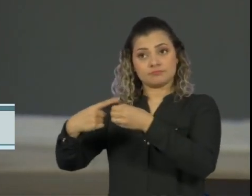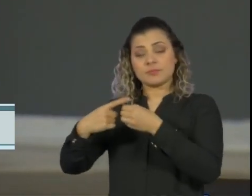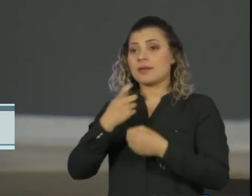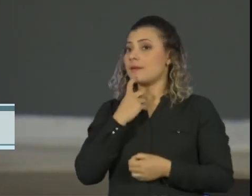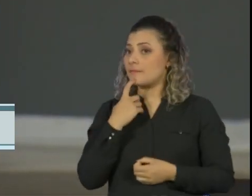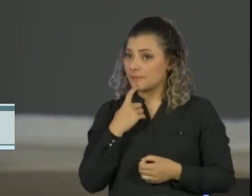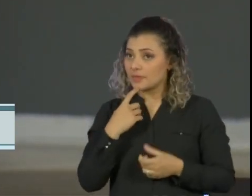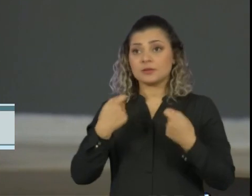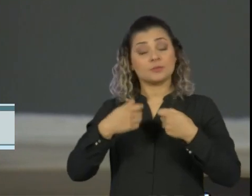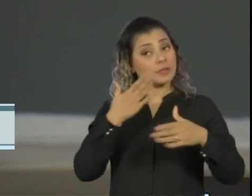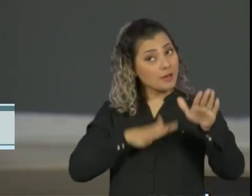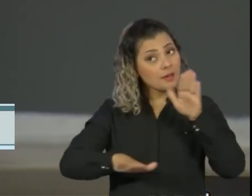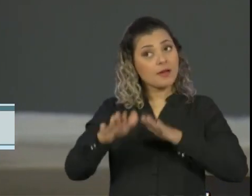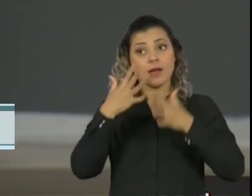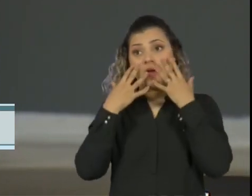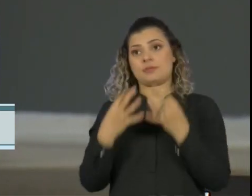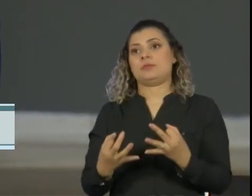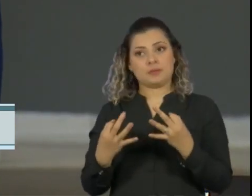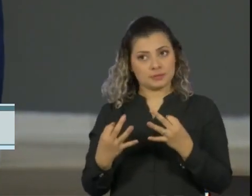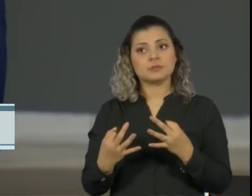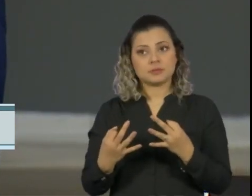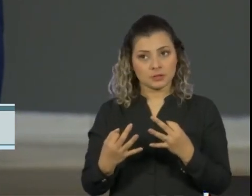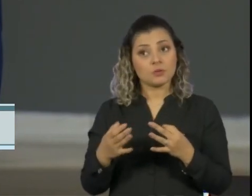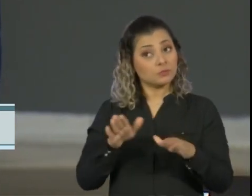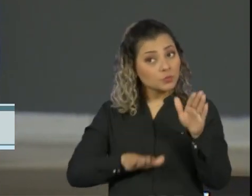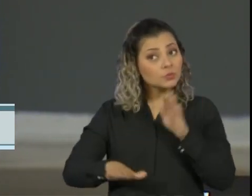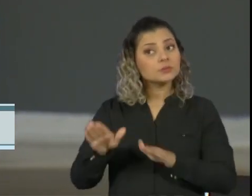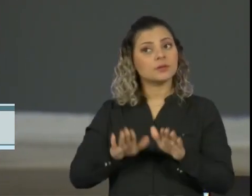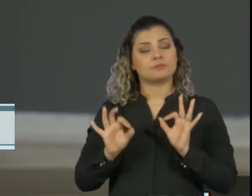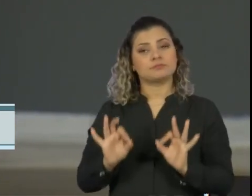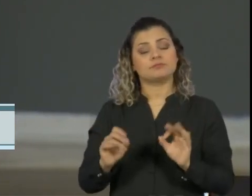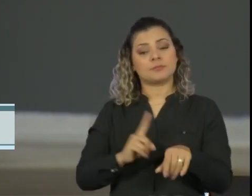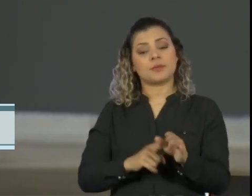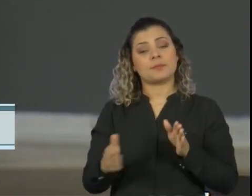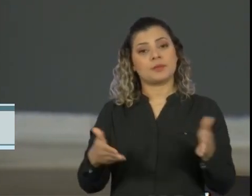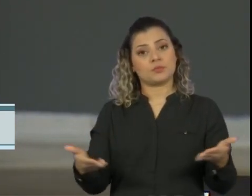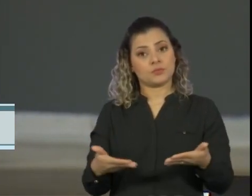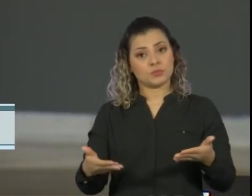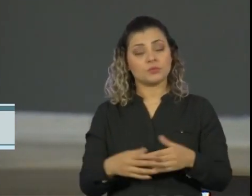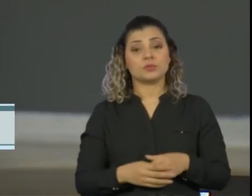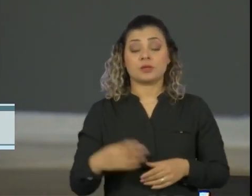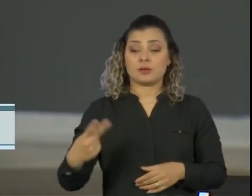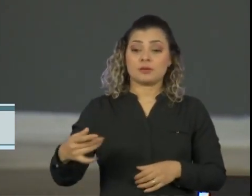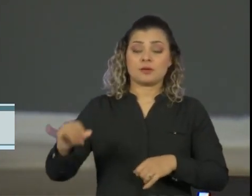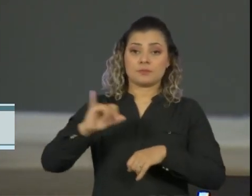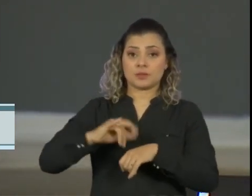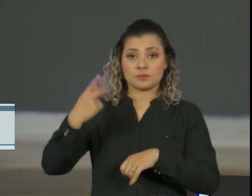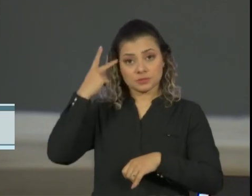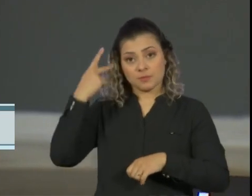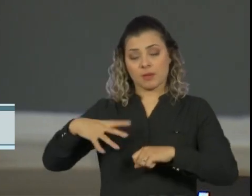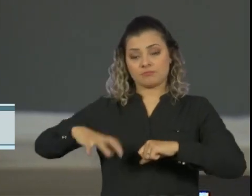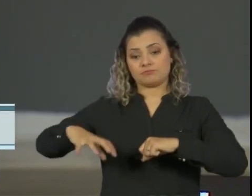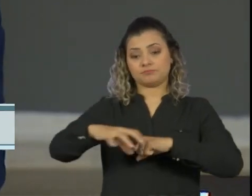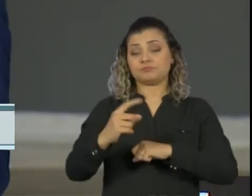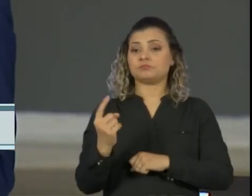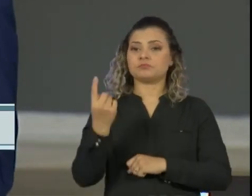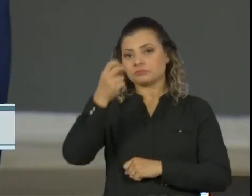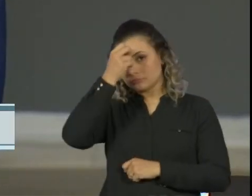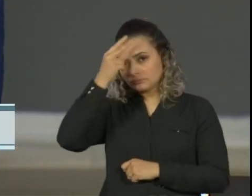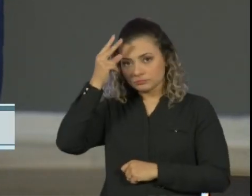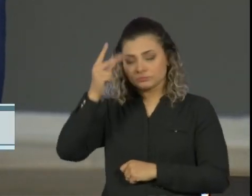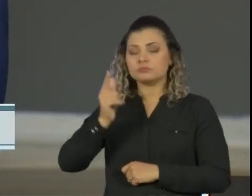devem ter cada vez mais cautela e cuidados nesse momento que nós passamos. Aqui na Grande São Paulo, também um município com